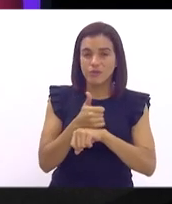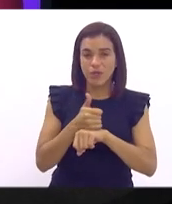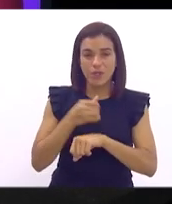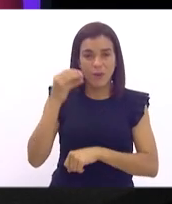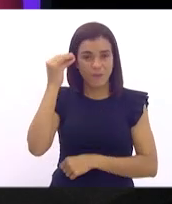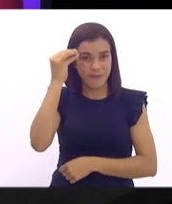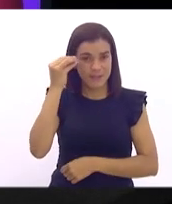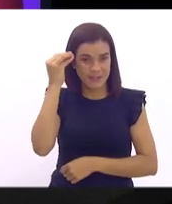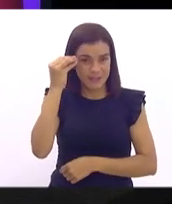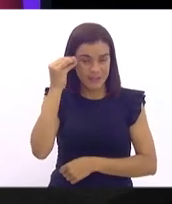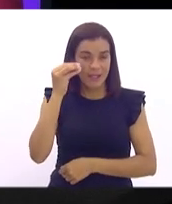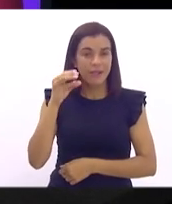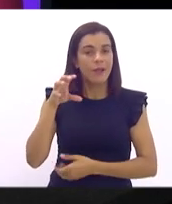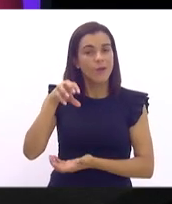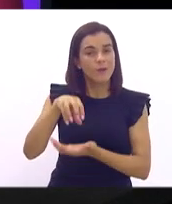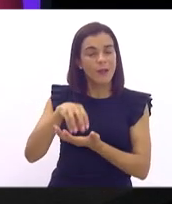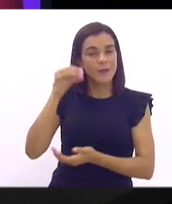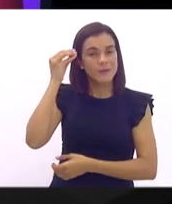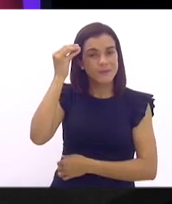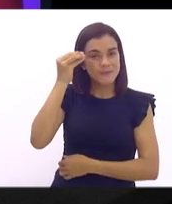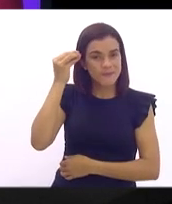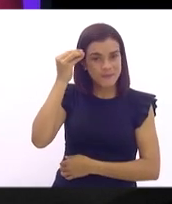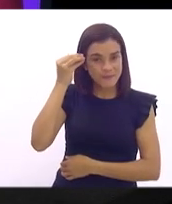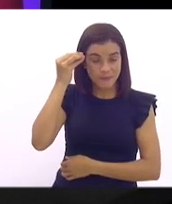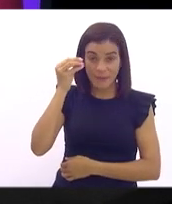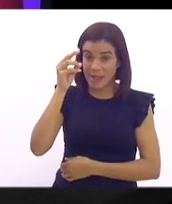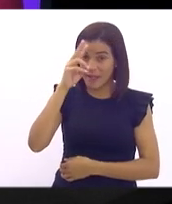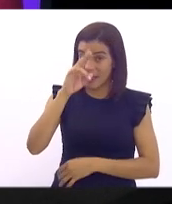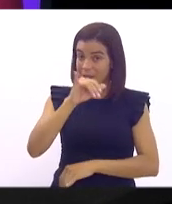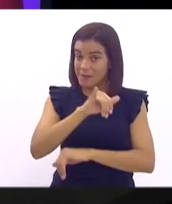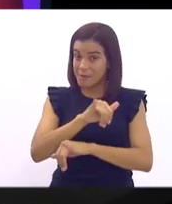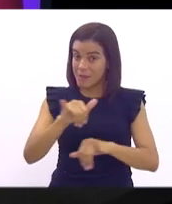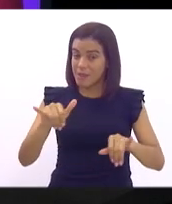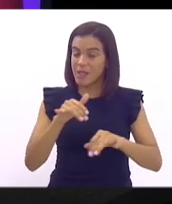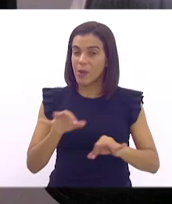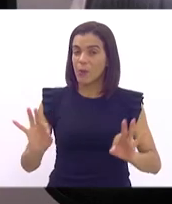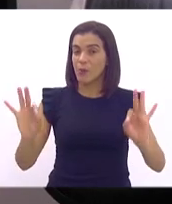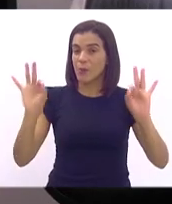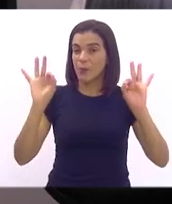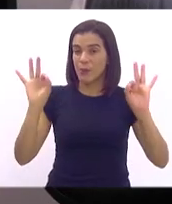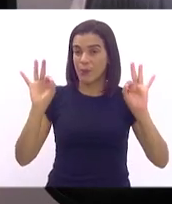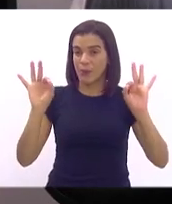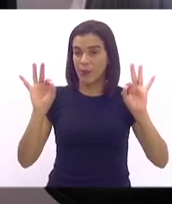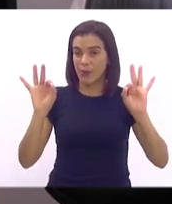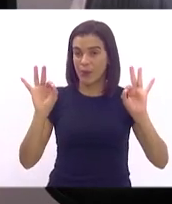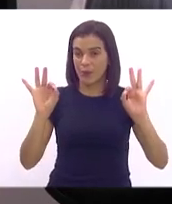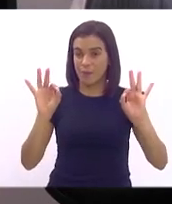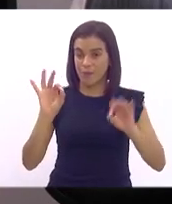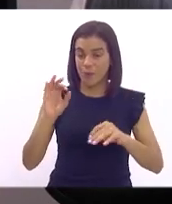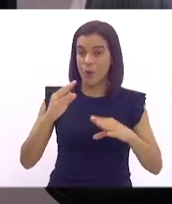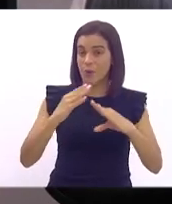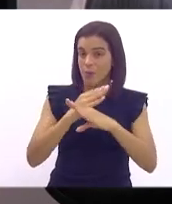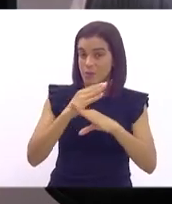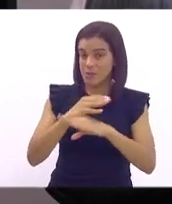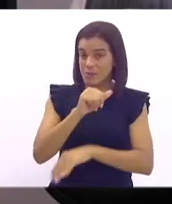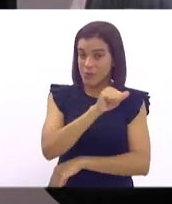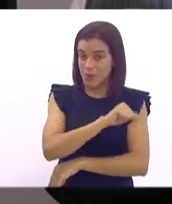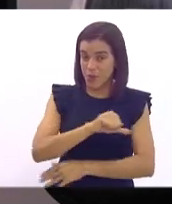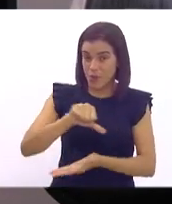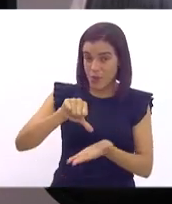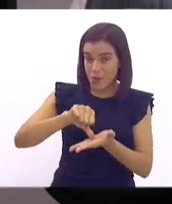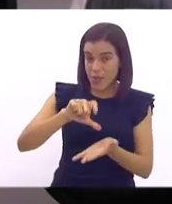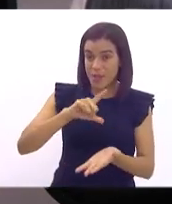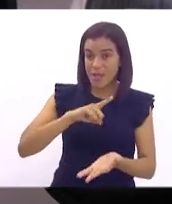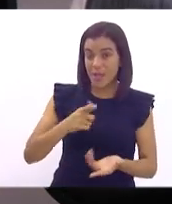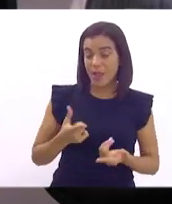que a unidade de psiquiatria, lembrando que a gente tem o luxo, né, o município do Rio de Janeiro, a capital, tem